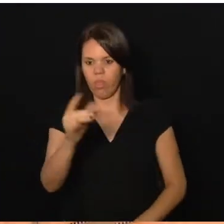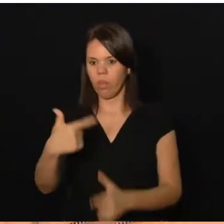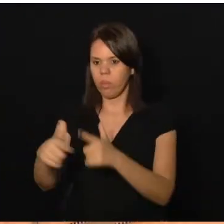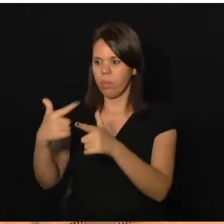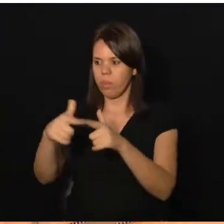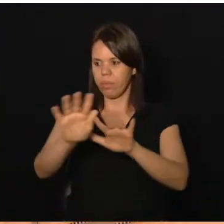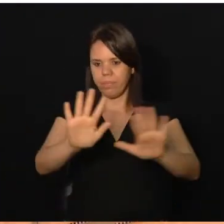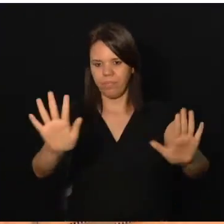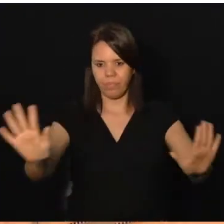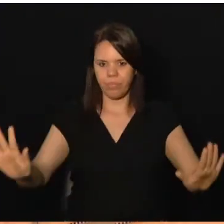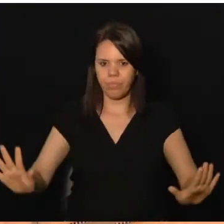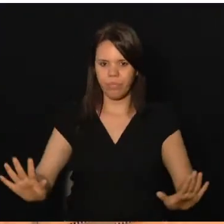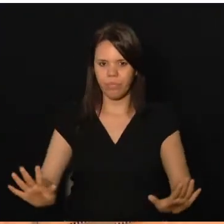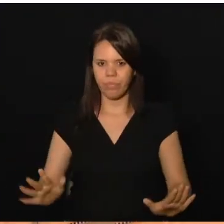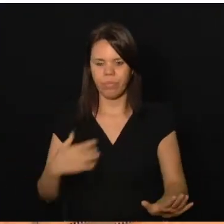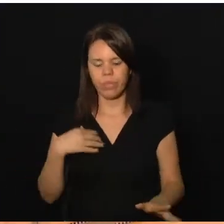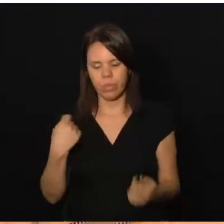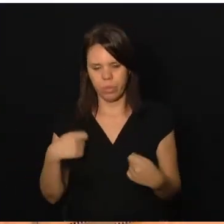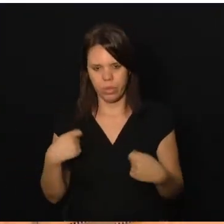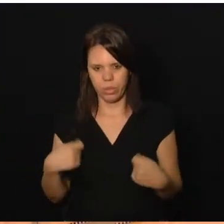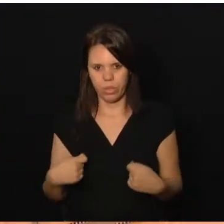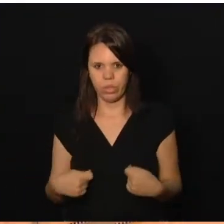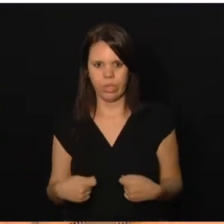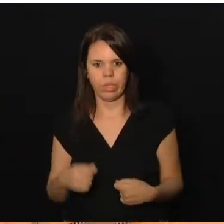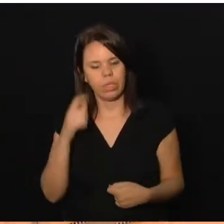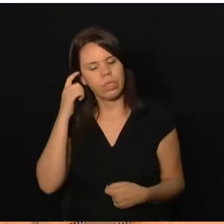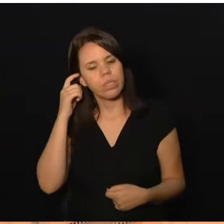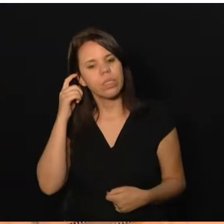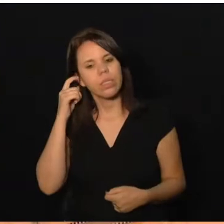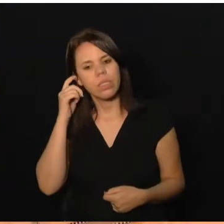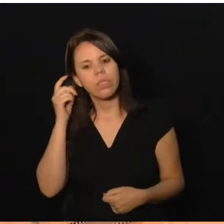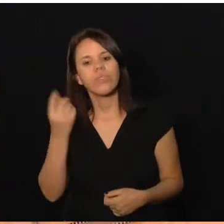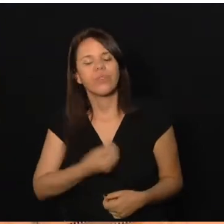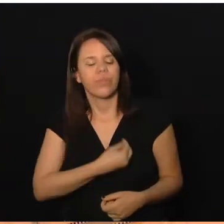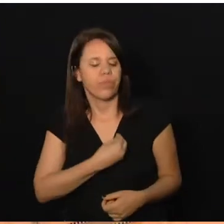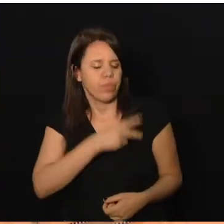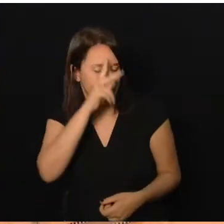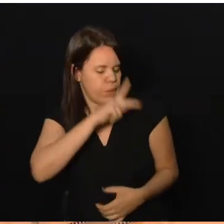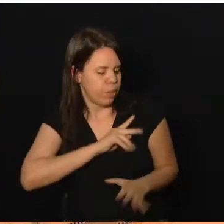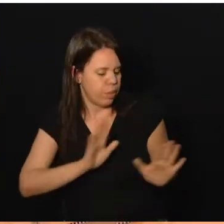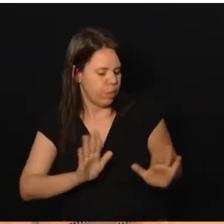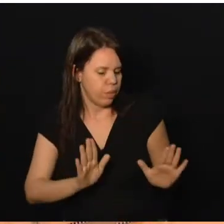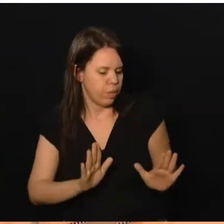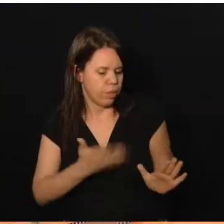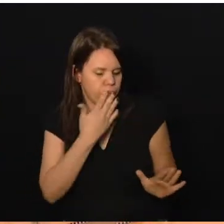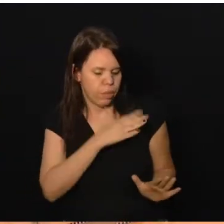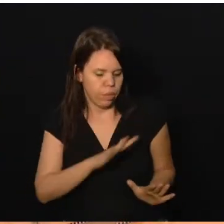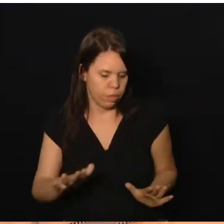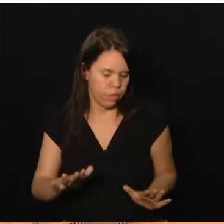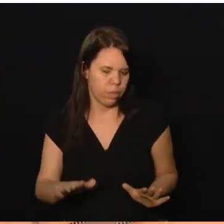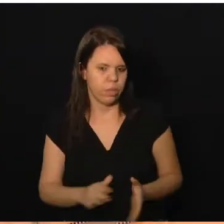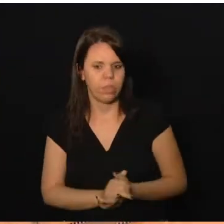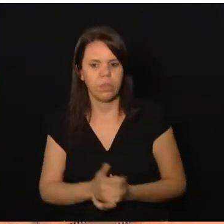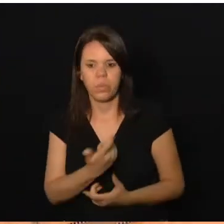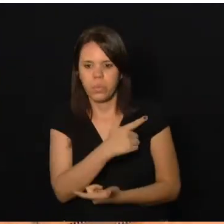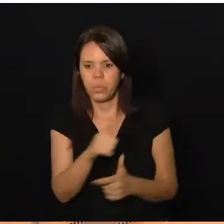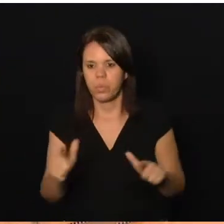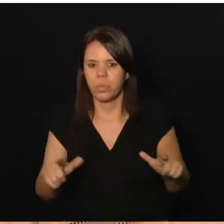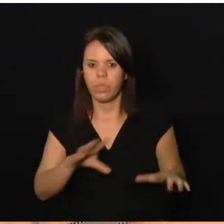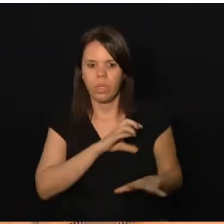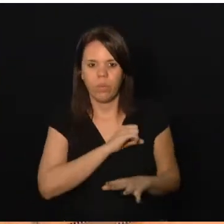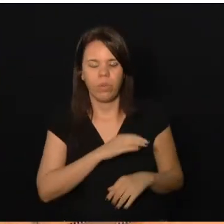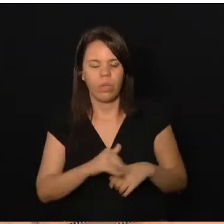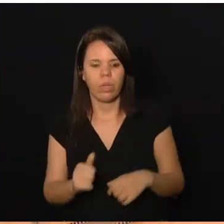nada a ver com isso, eu preciso eu preciso viver a minha vida, né? E às vezes as crianças ficam sem esse amor, sem esse carinho.